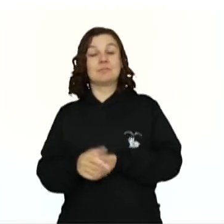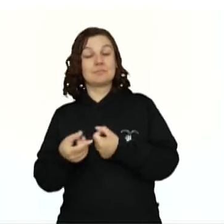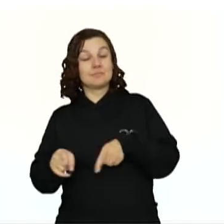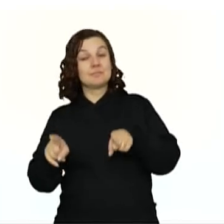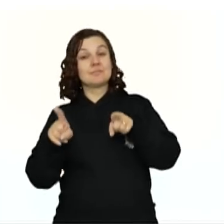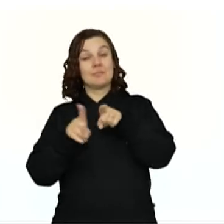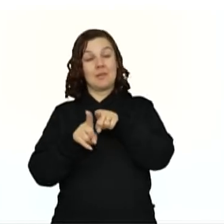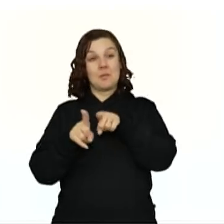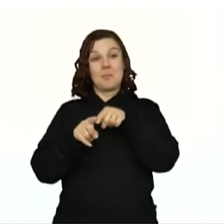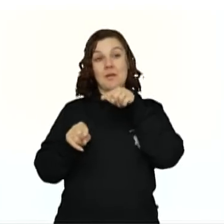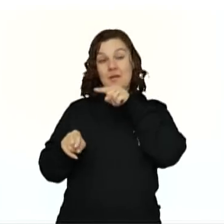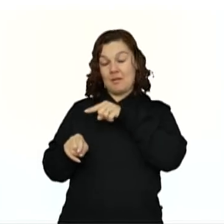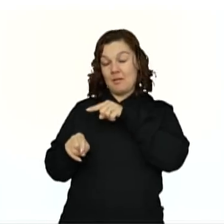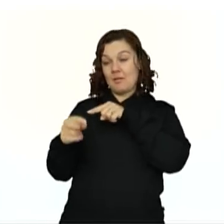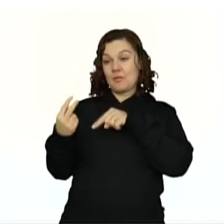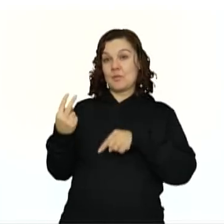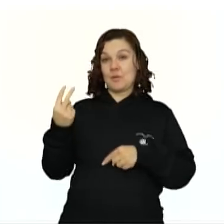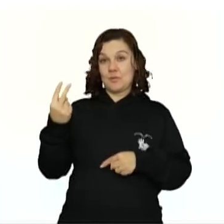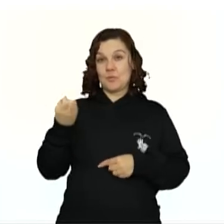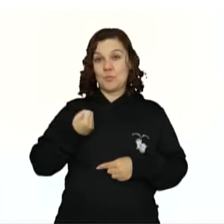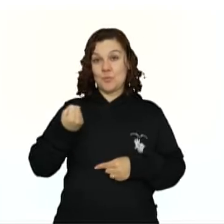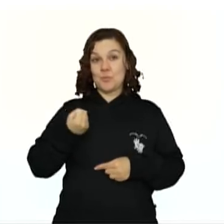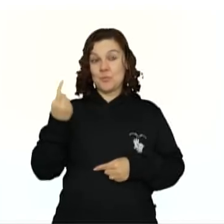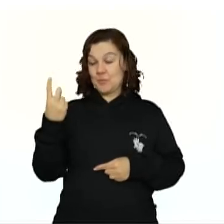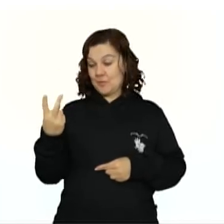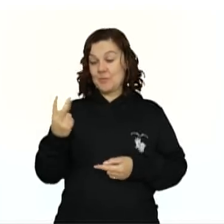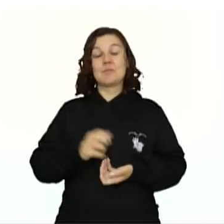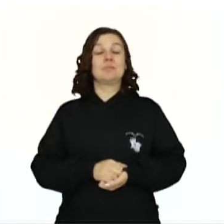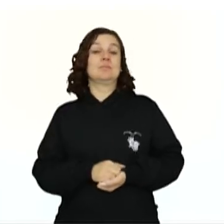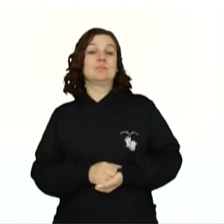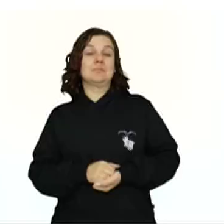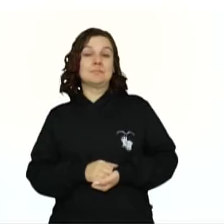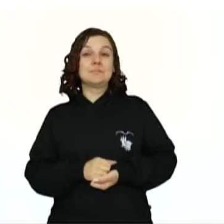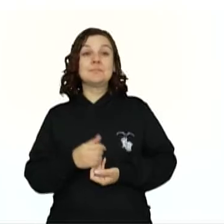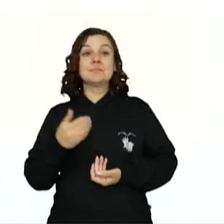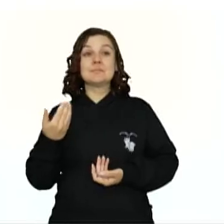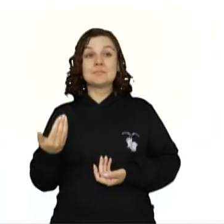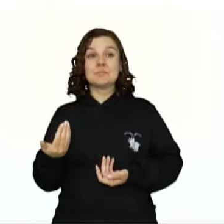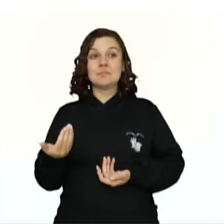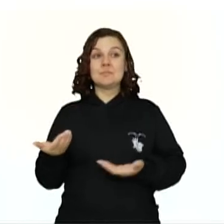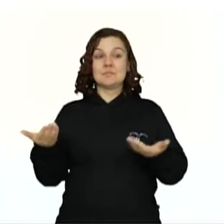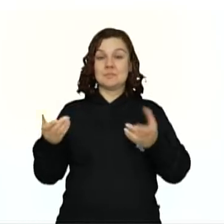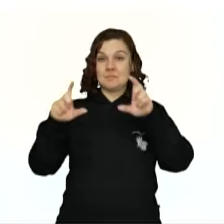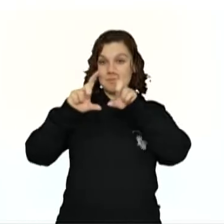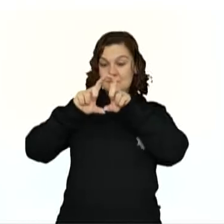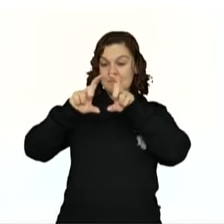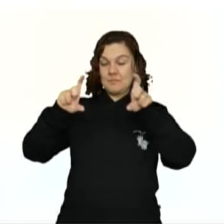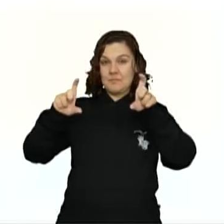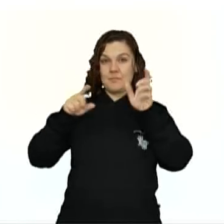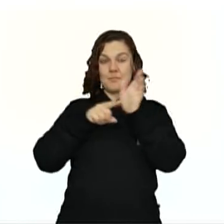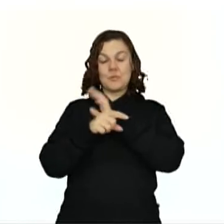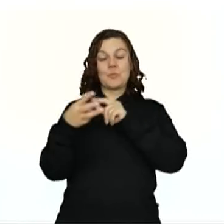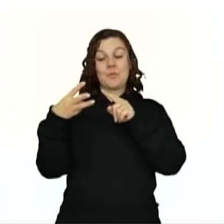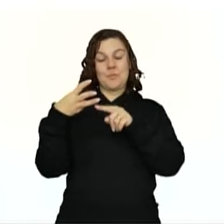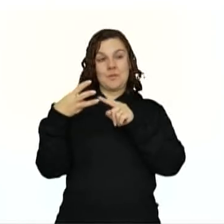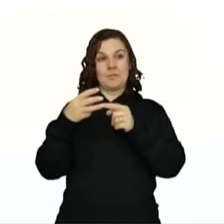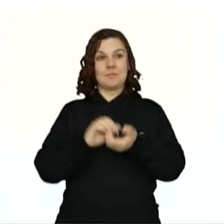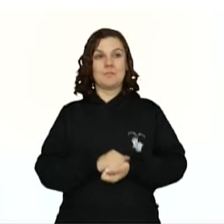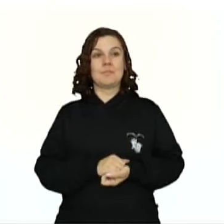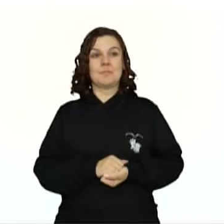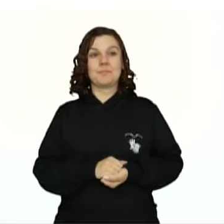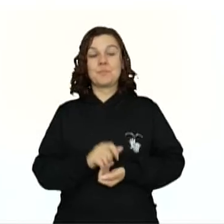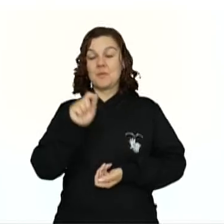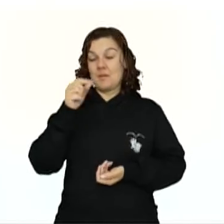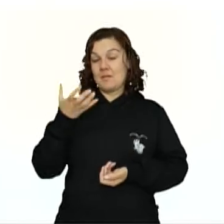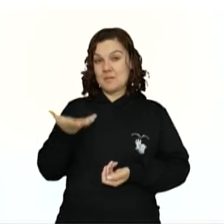também ali um numeral, 2. E a próxima questão de número 3 é